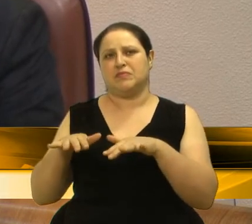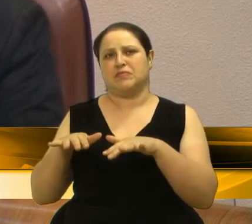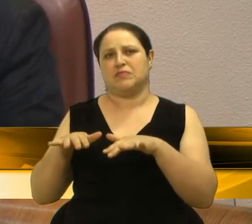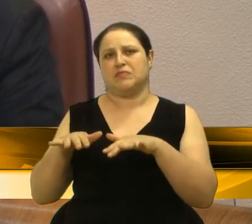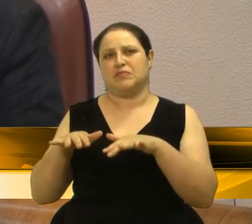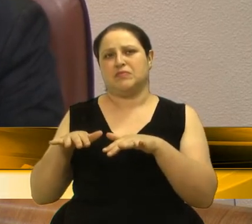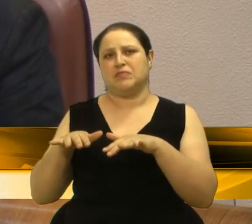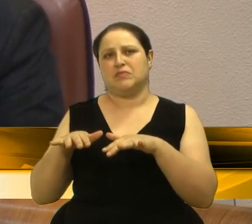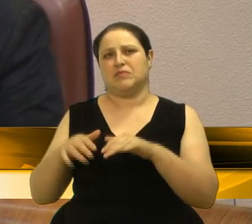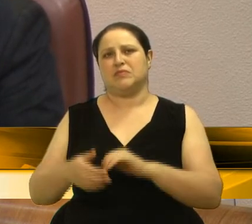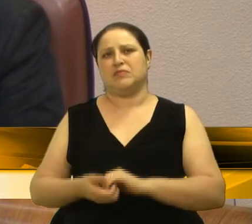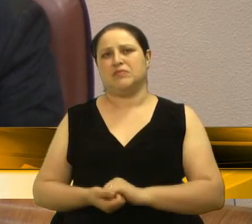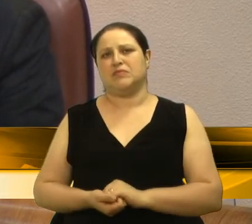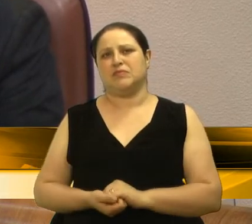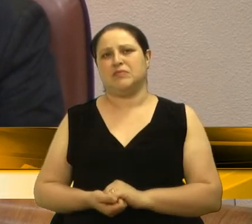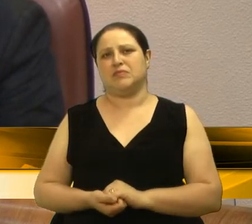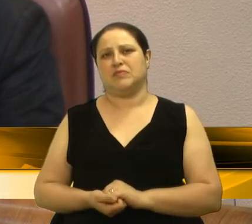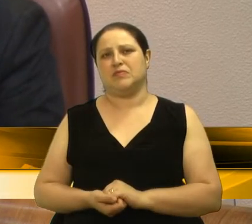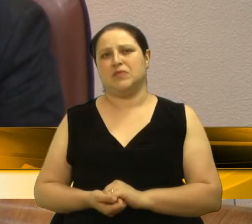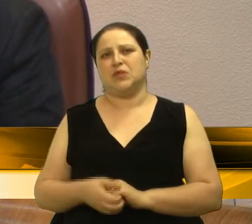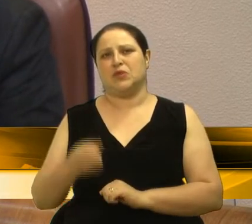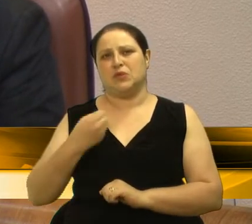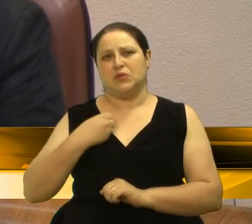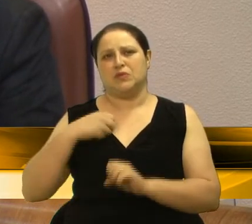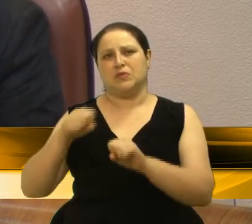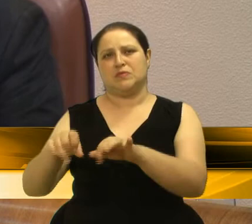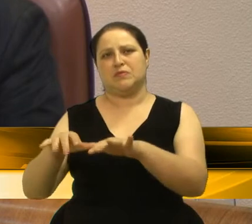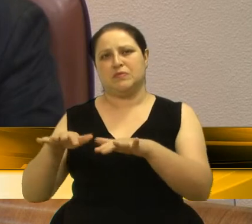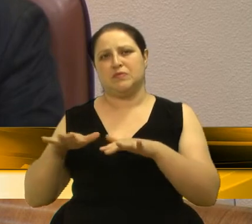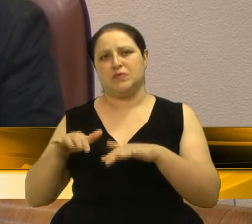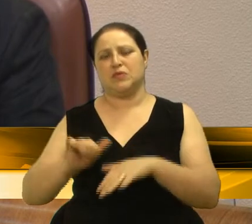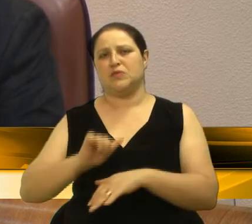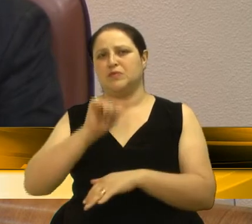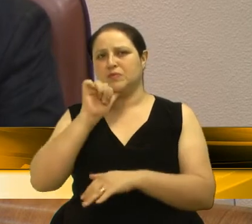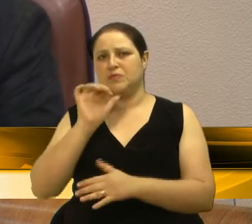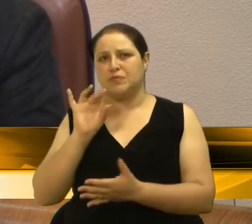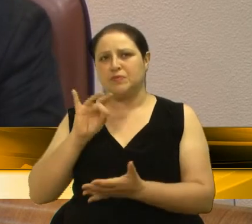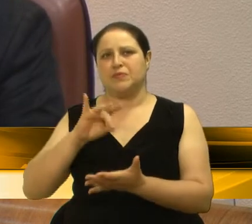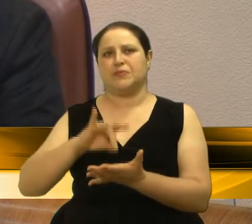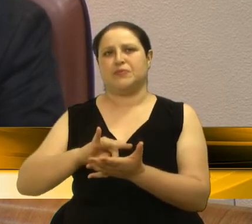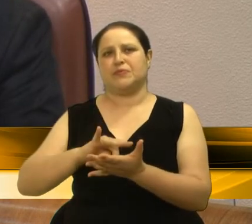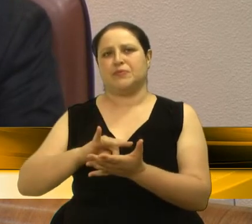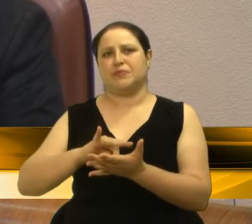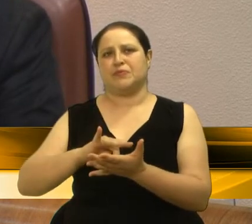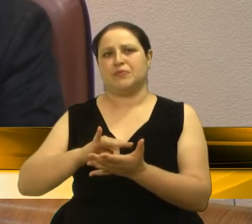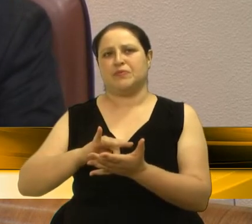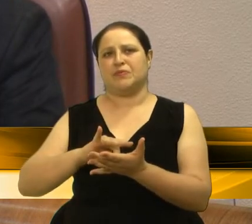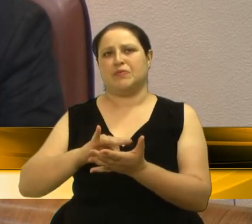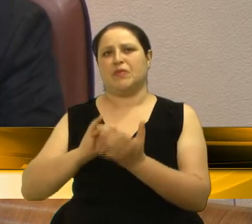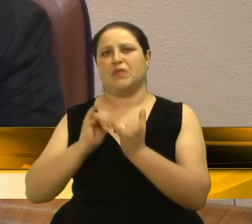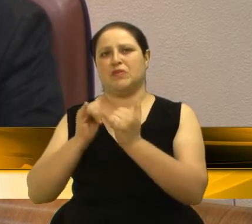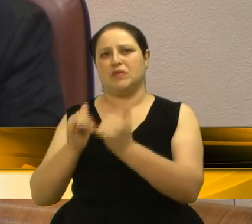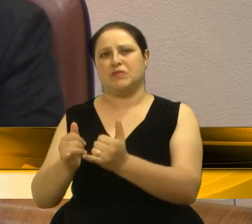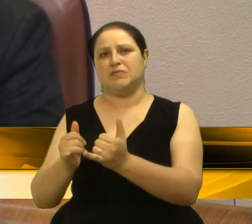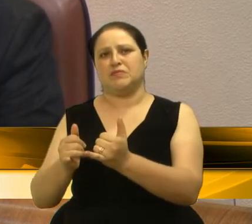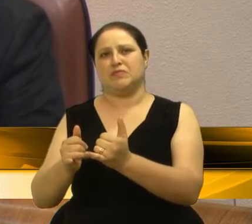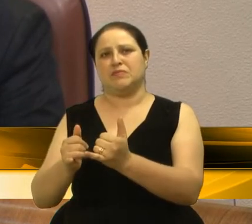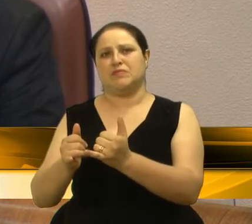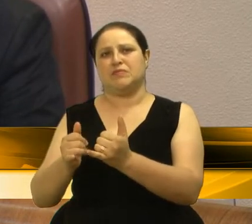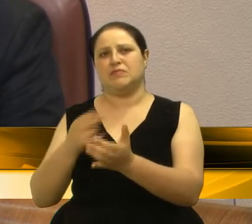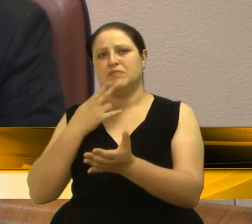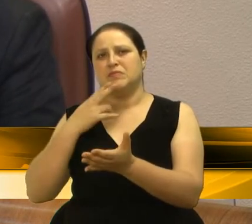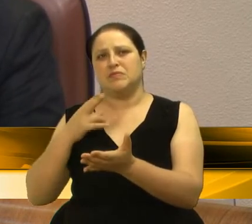a 361, sessão legislativa, inclusive, suspendendo a eficácia da notificação anterior.